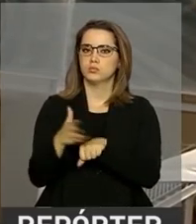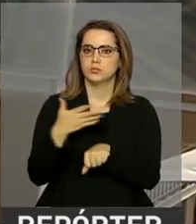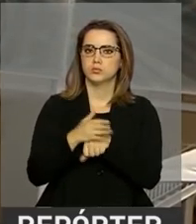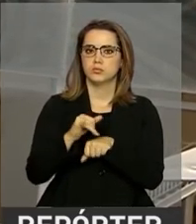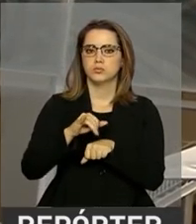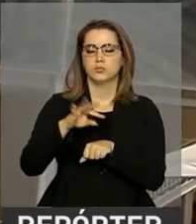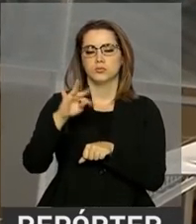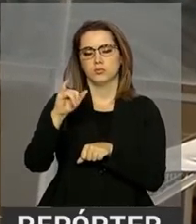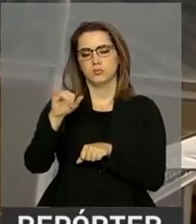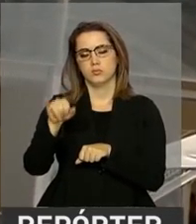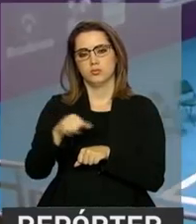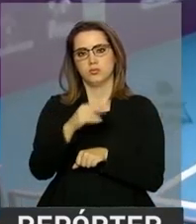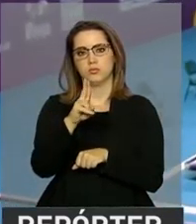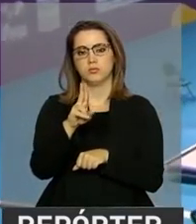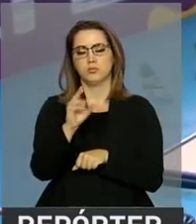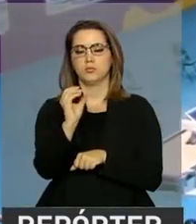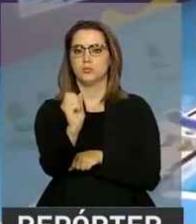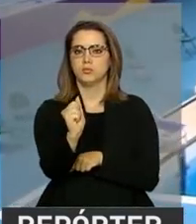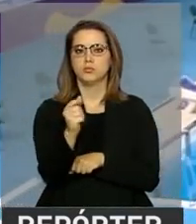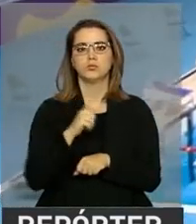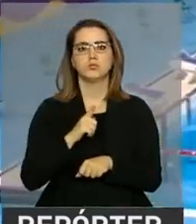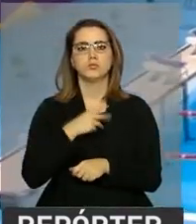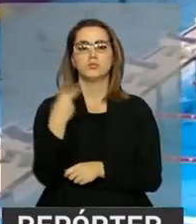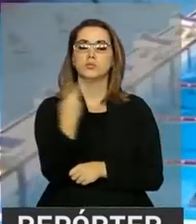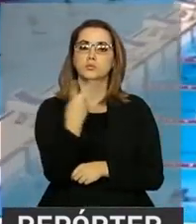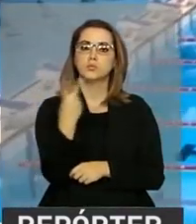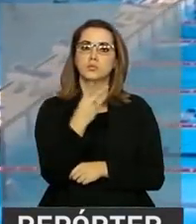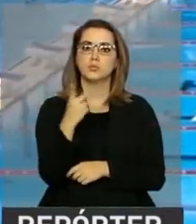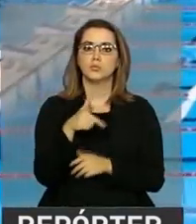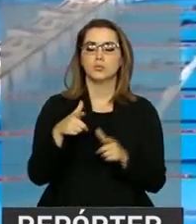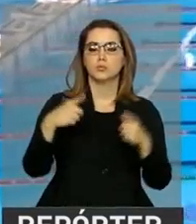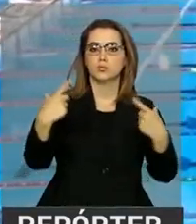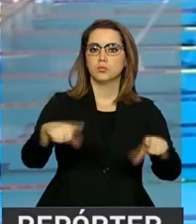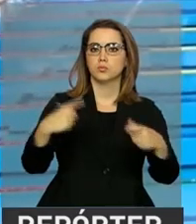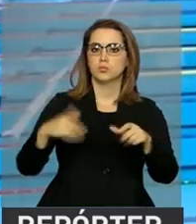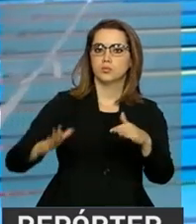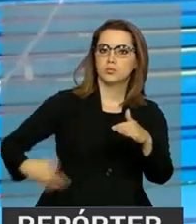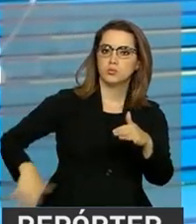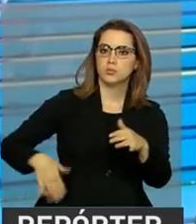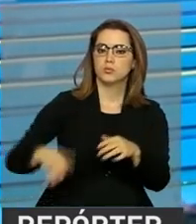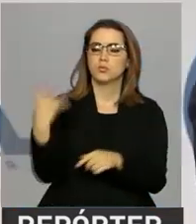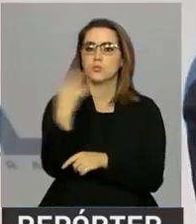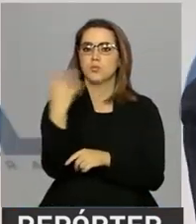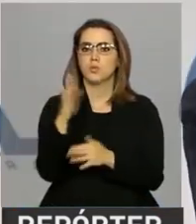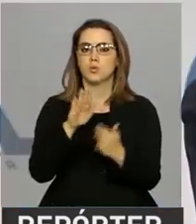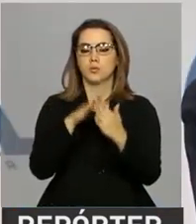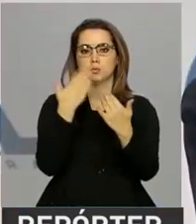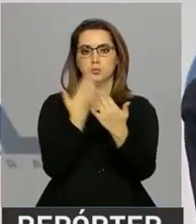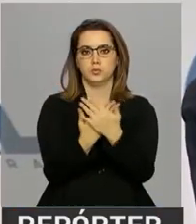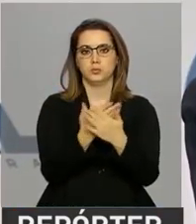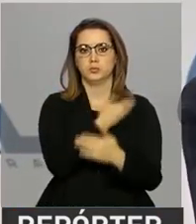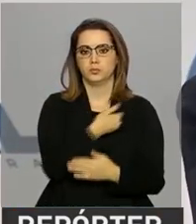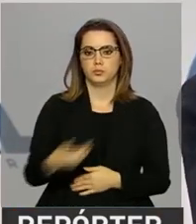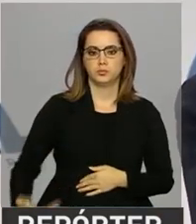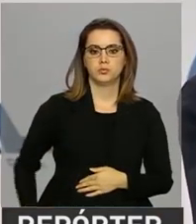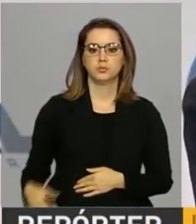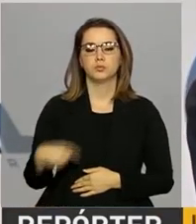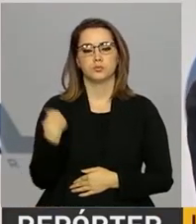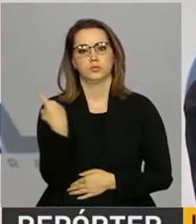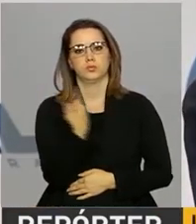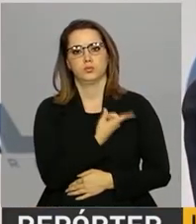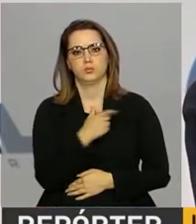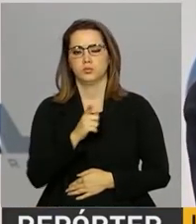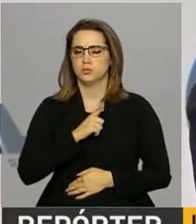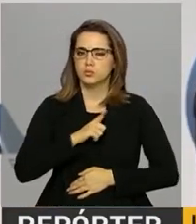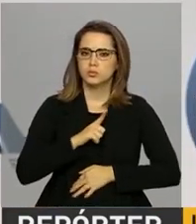da Tijuca, que vai se transformar em 2 centros aquáticos e em 4 escolas públicas. Nós teremos a participação de todos,